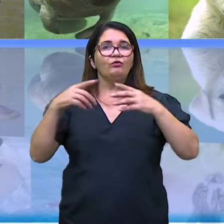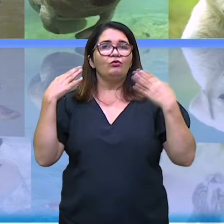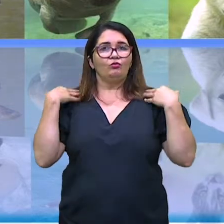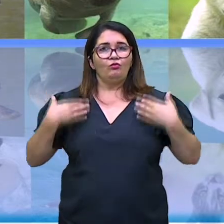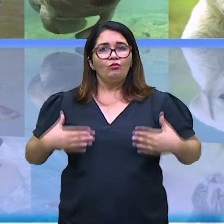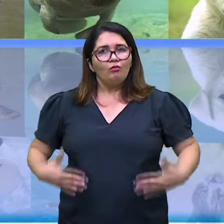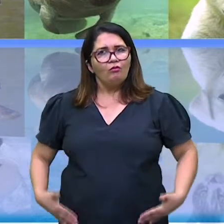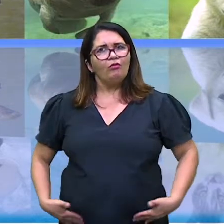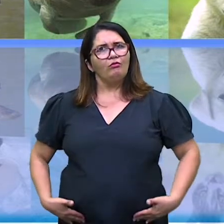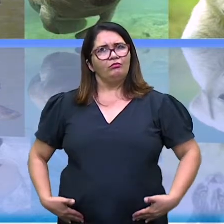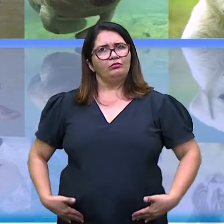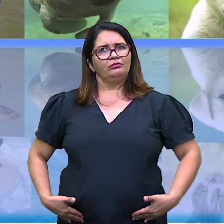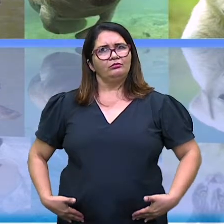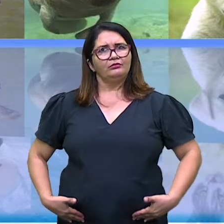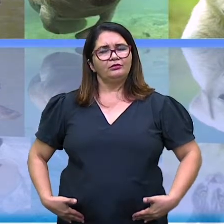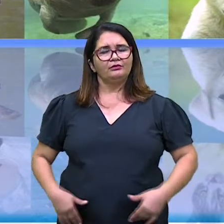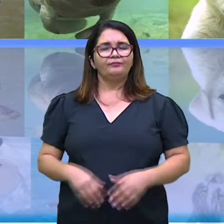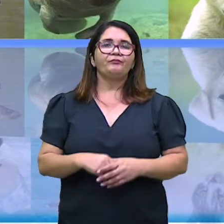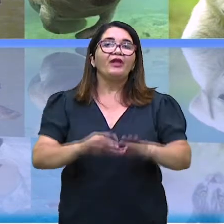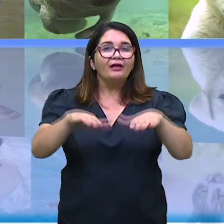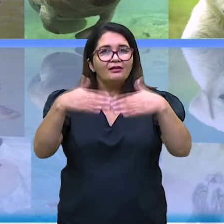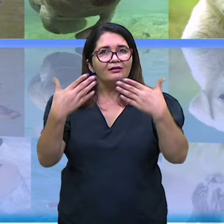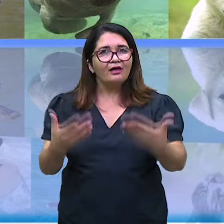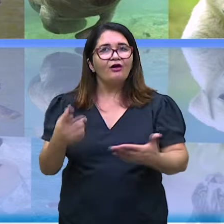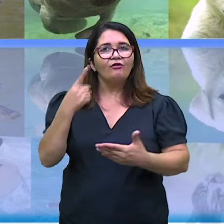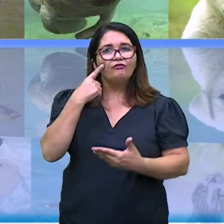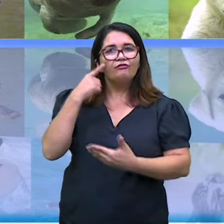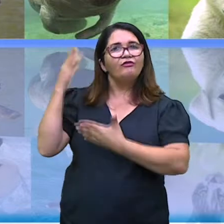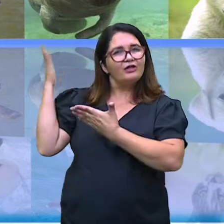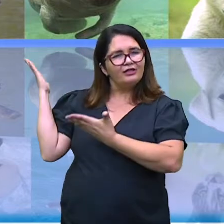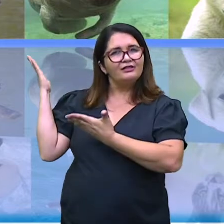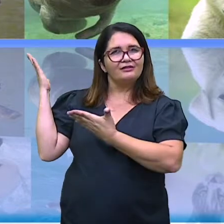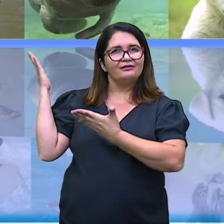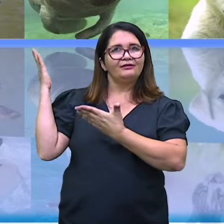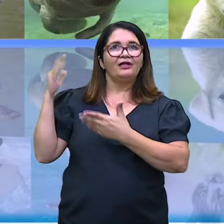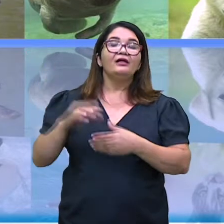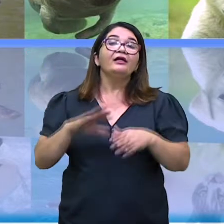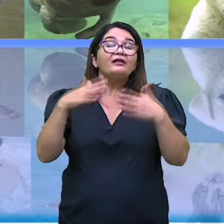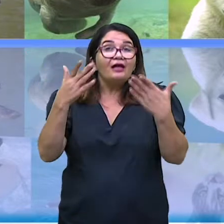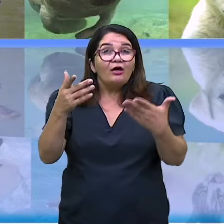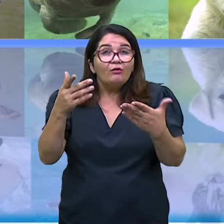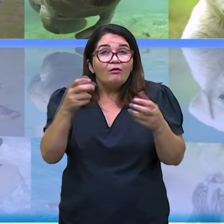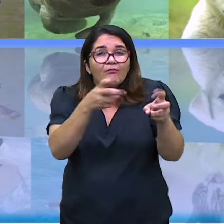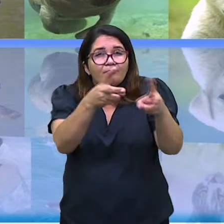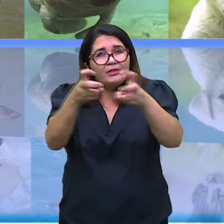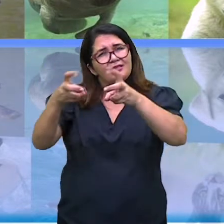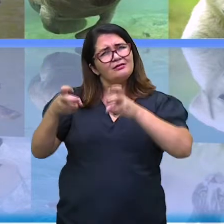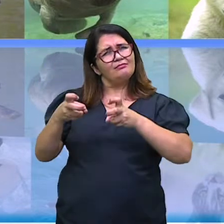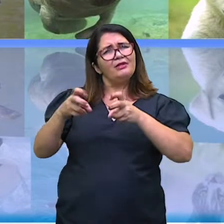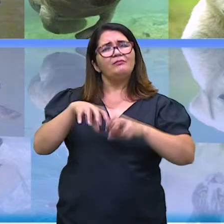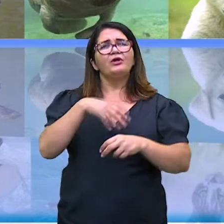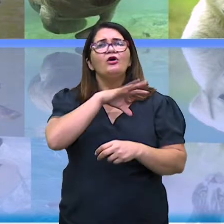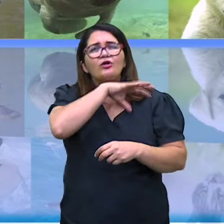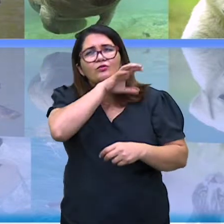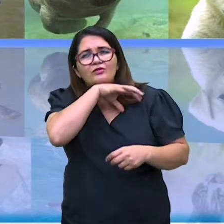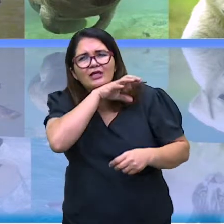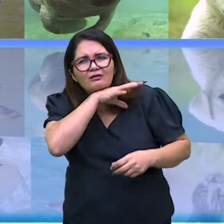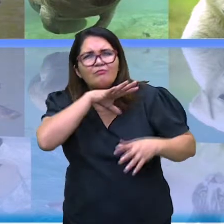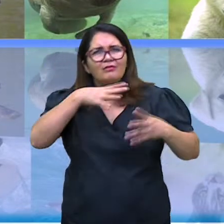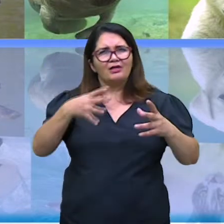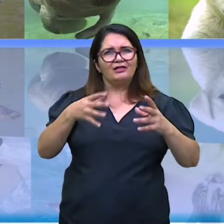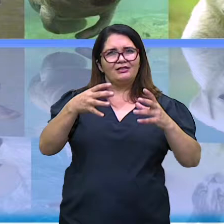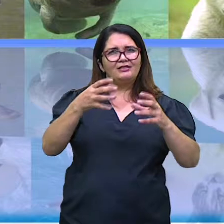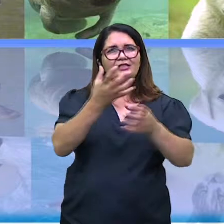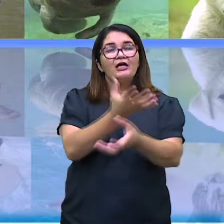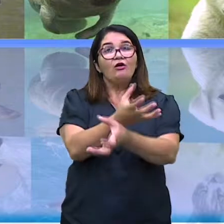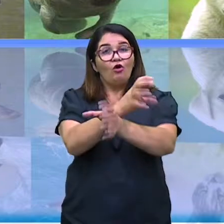aí que os vertebrados, eles são seres adaptáveis ao espaço aonde eles